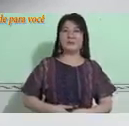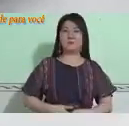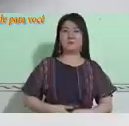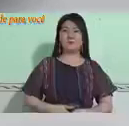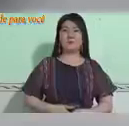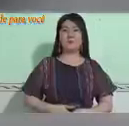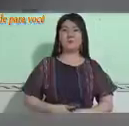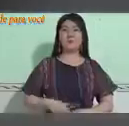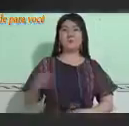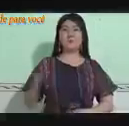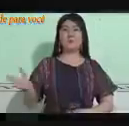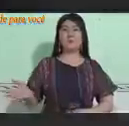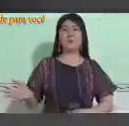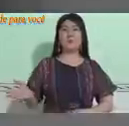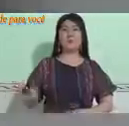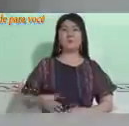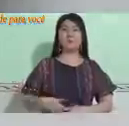OMLHORE acento agudo